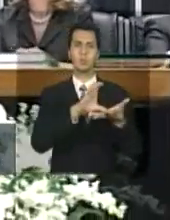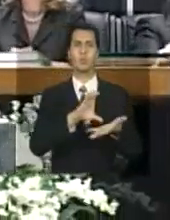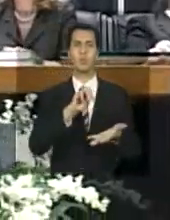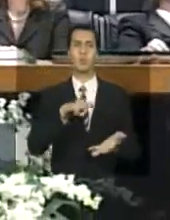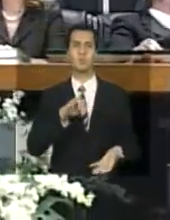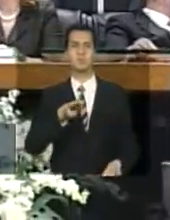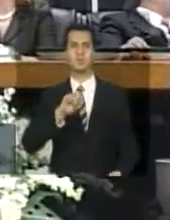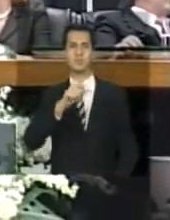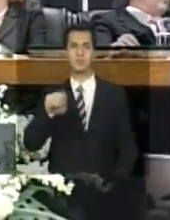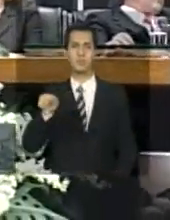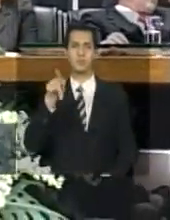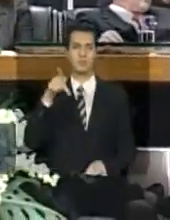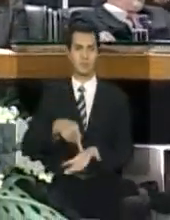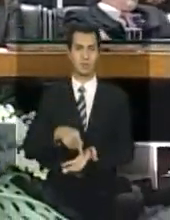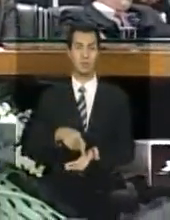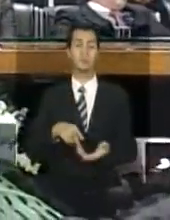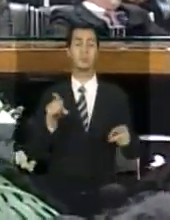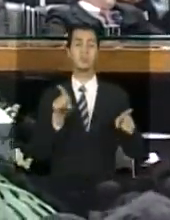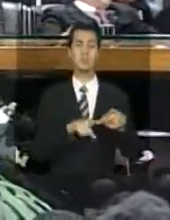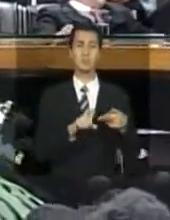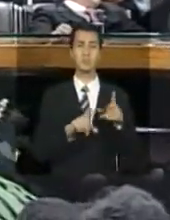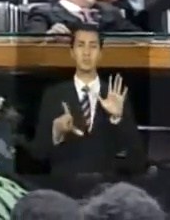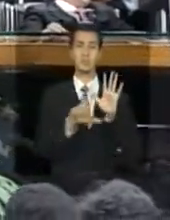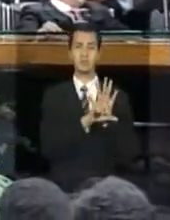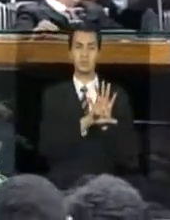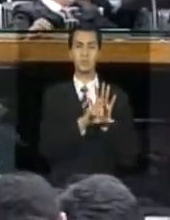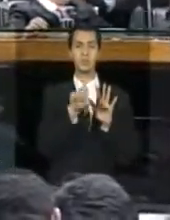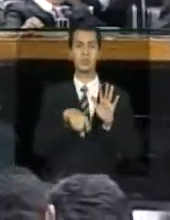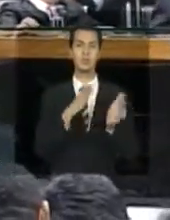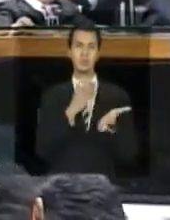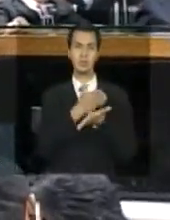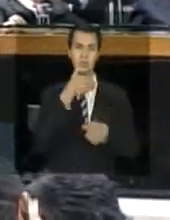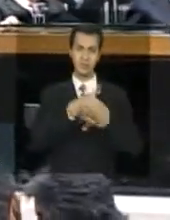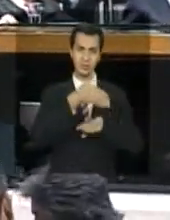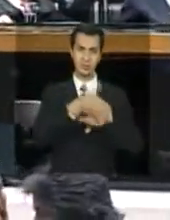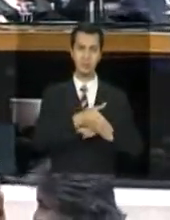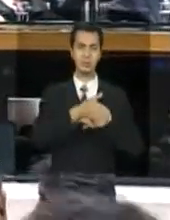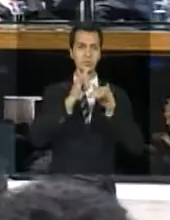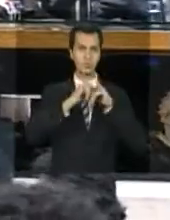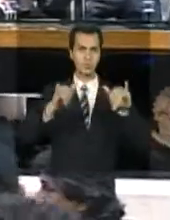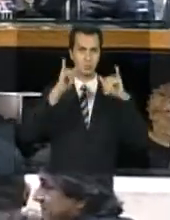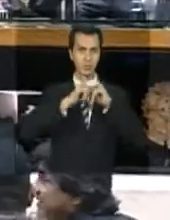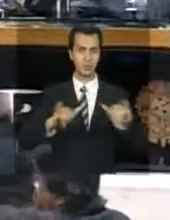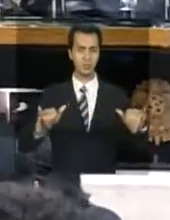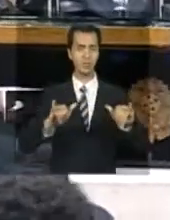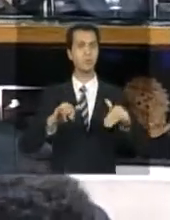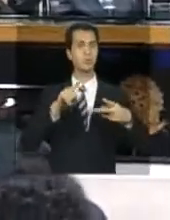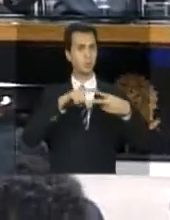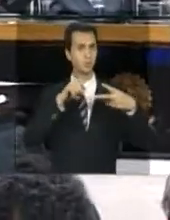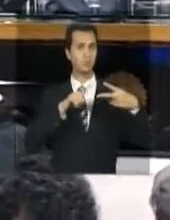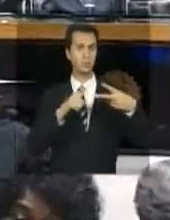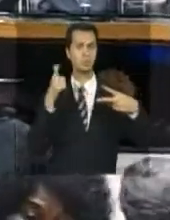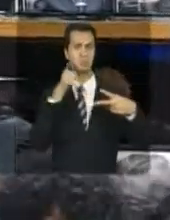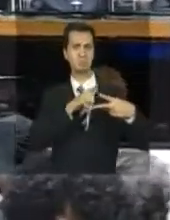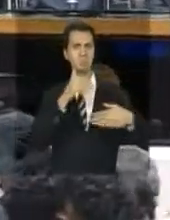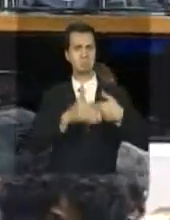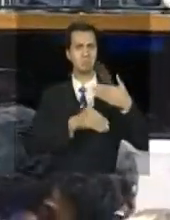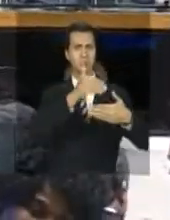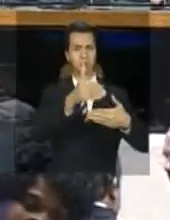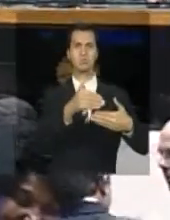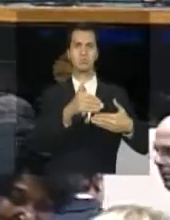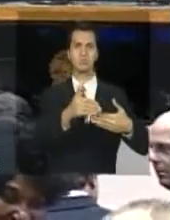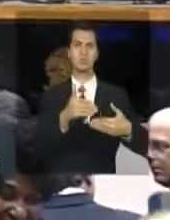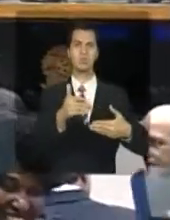aprovação da Lei de Acesso às Informações Públicas, dois avanços significativos que contribuem